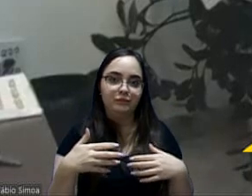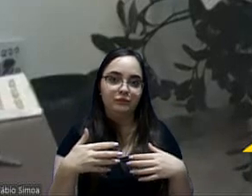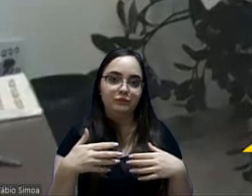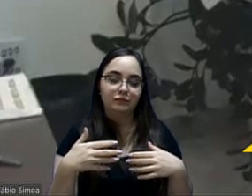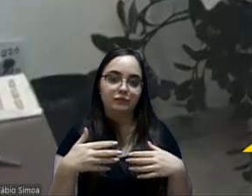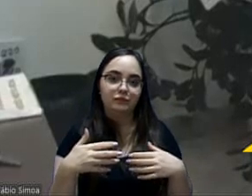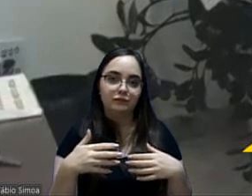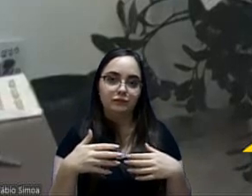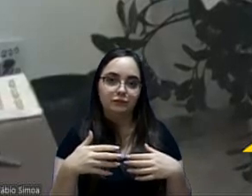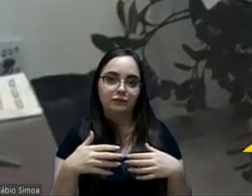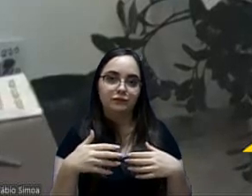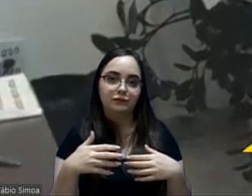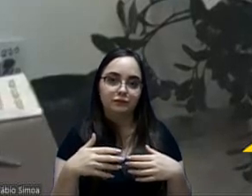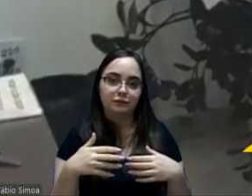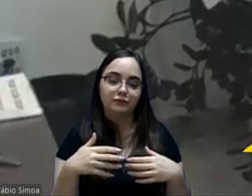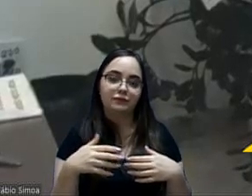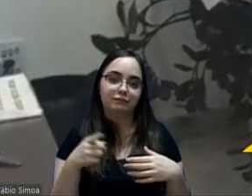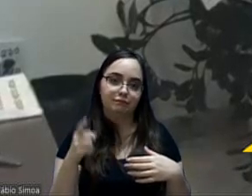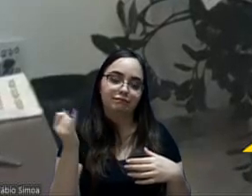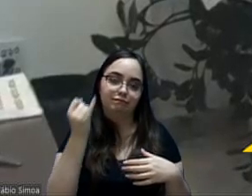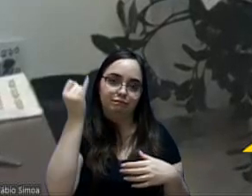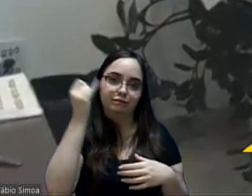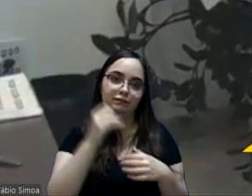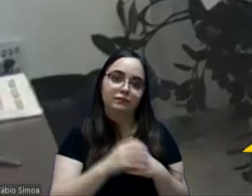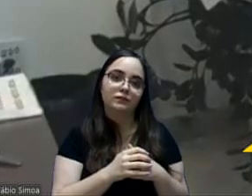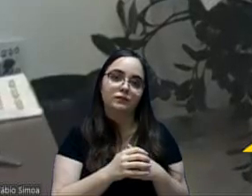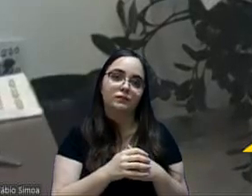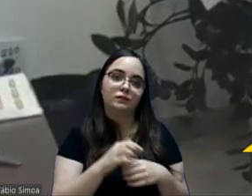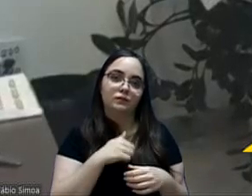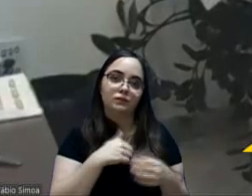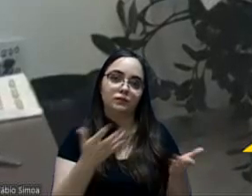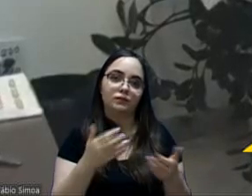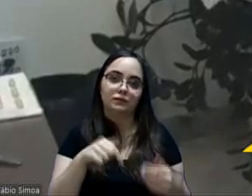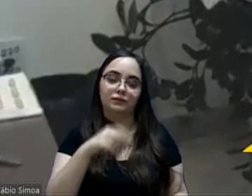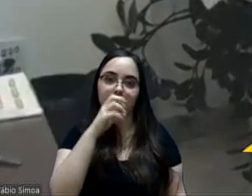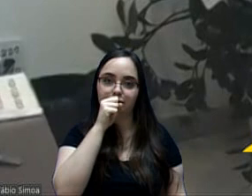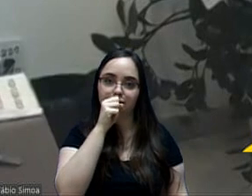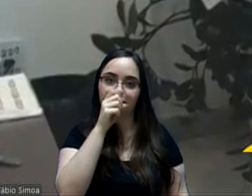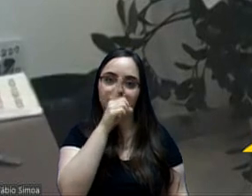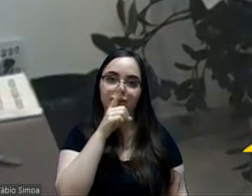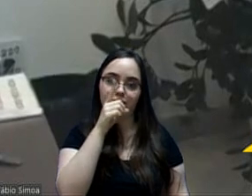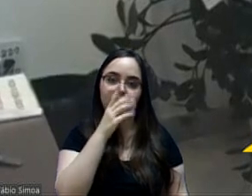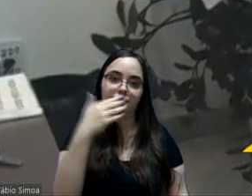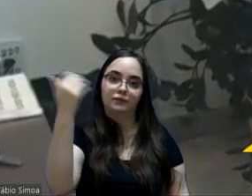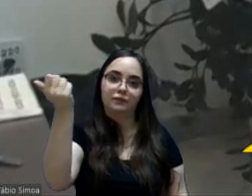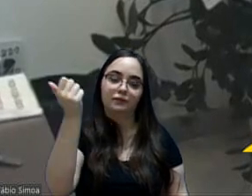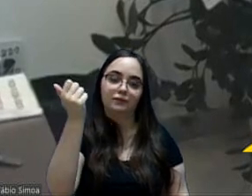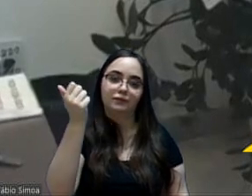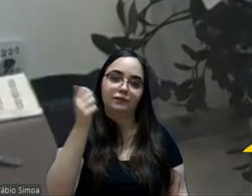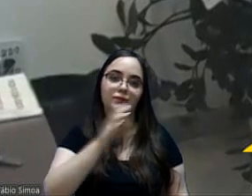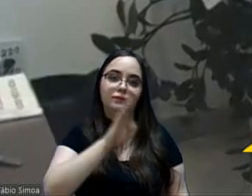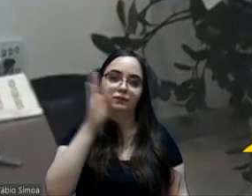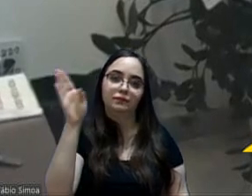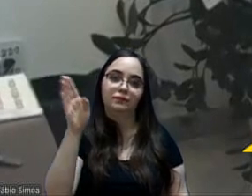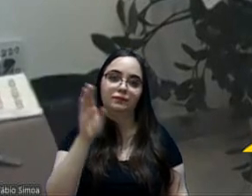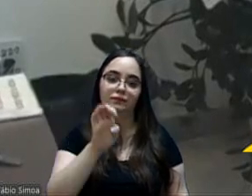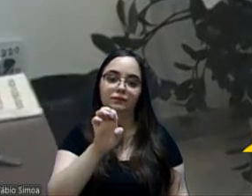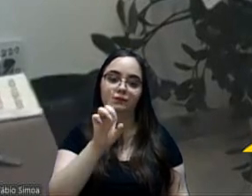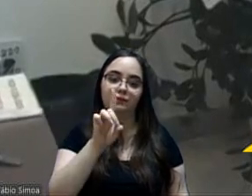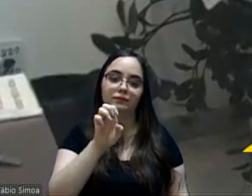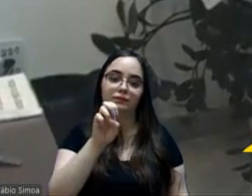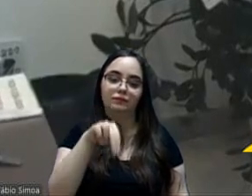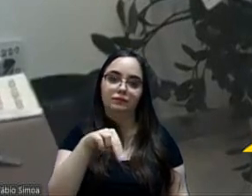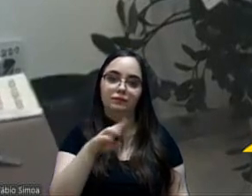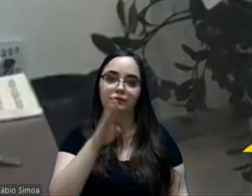essa questão, né? E isso é muito importante. Então, eu estou indo, né, esse final de semana, eu fui chamado lá para a UPA do Éden, né,